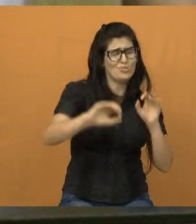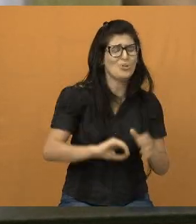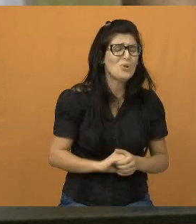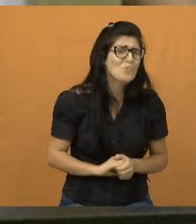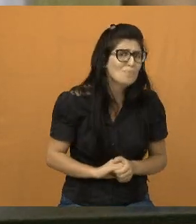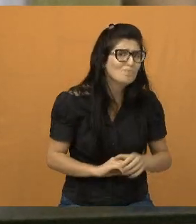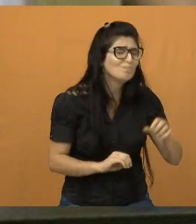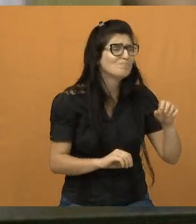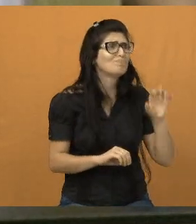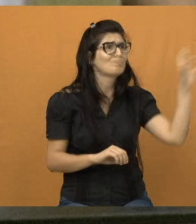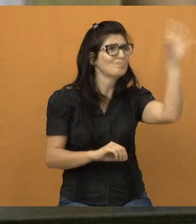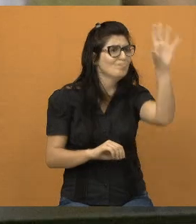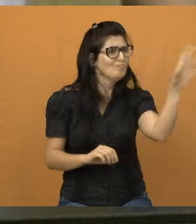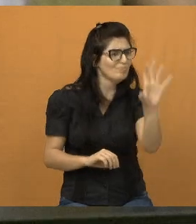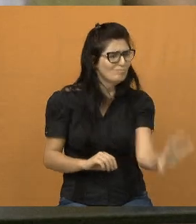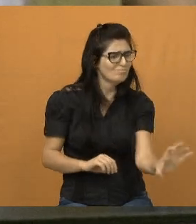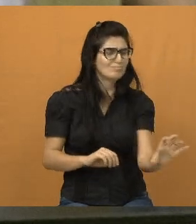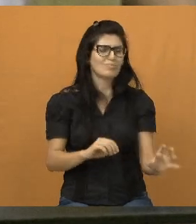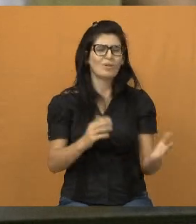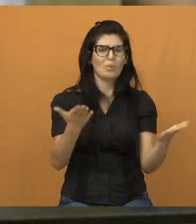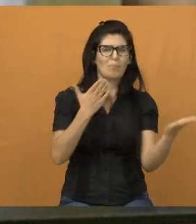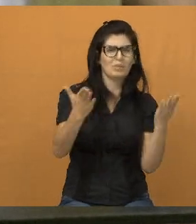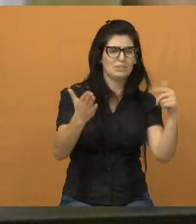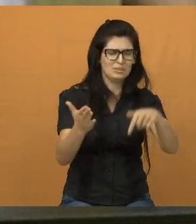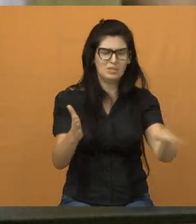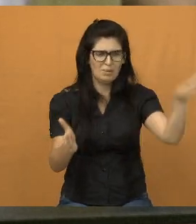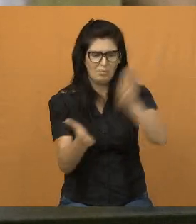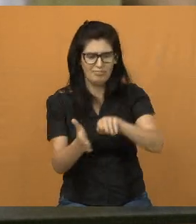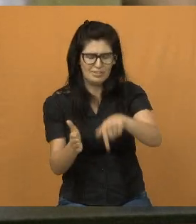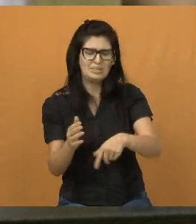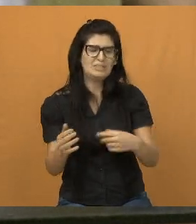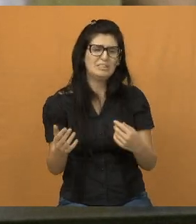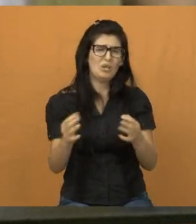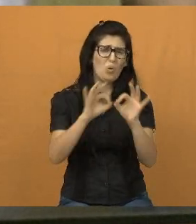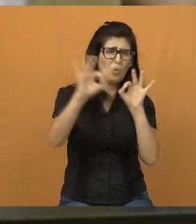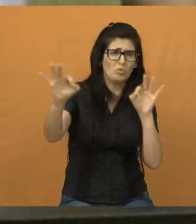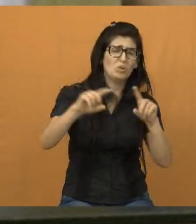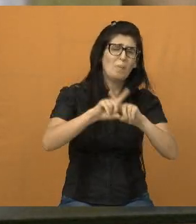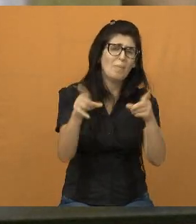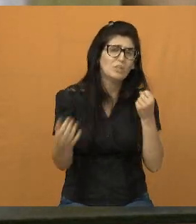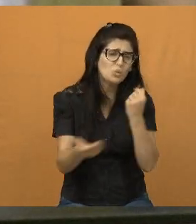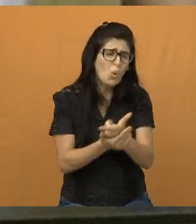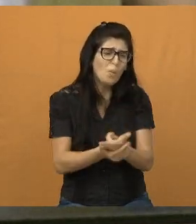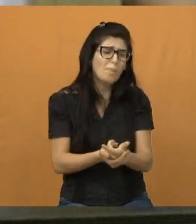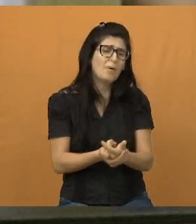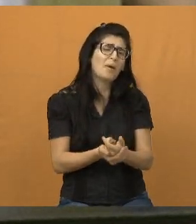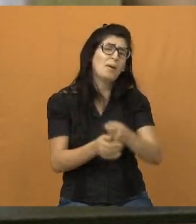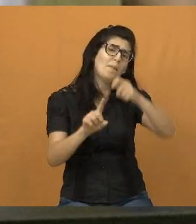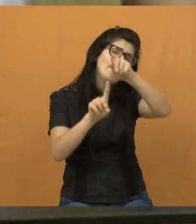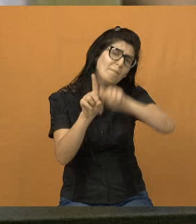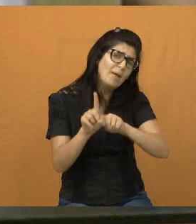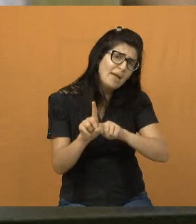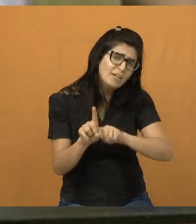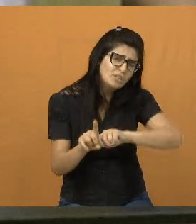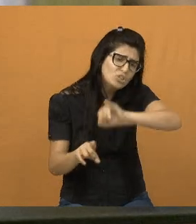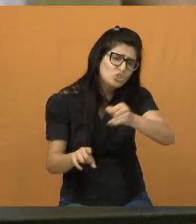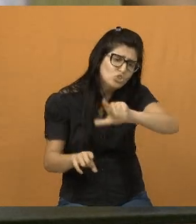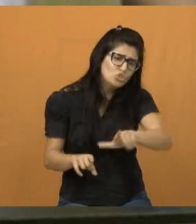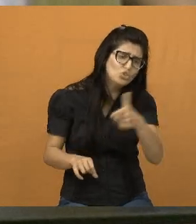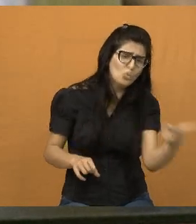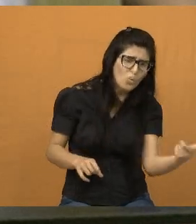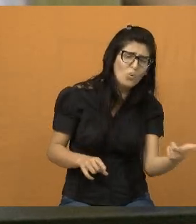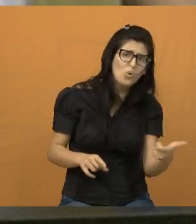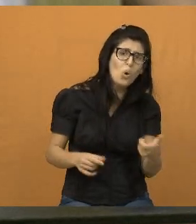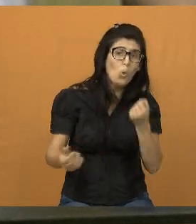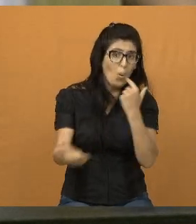decisão foi que, nas compras a partir de julho, a gente vai aumentar a suficiência dos